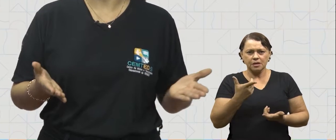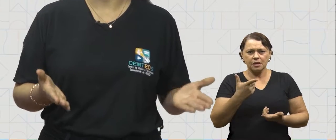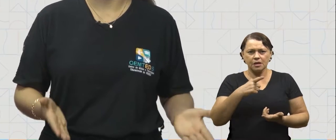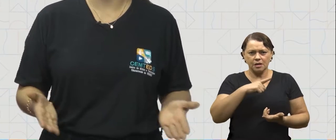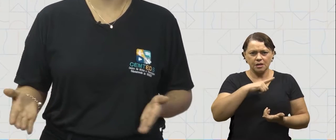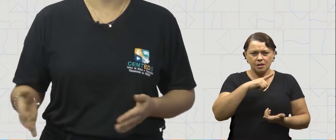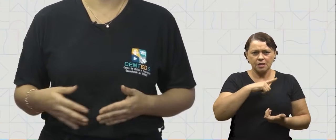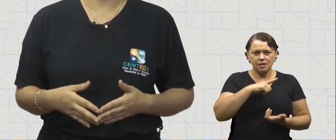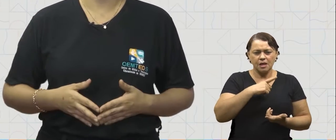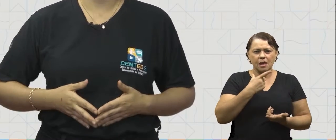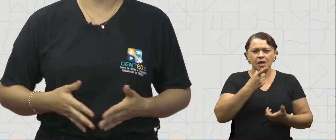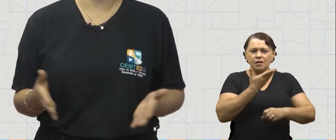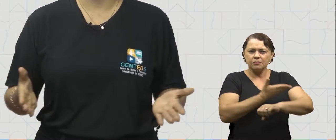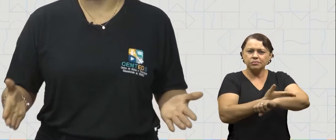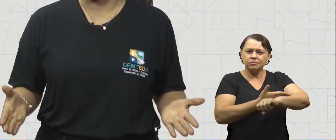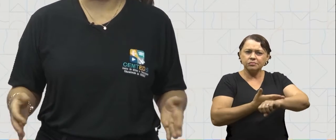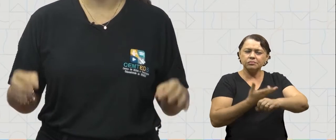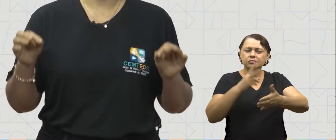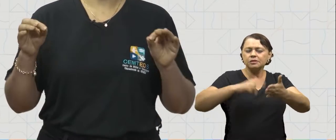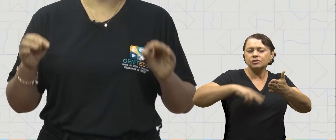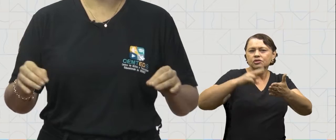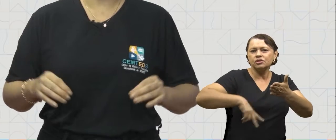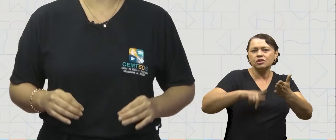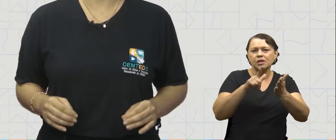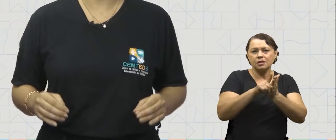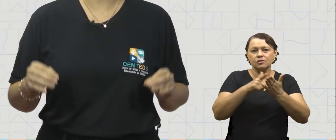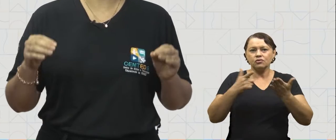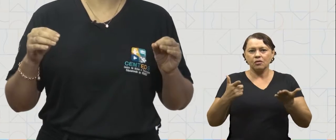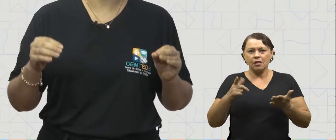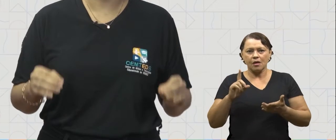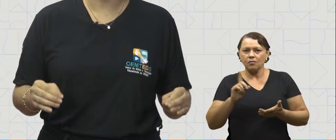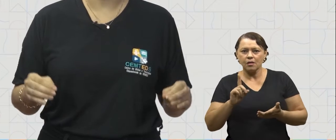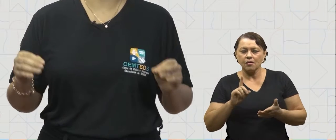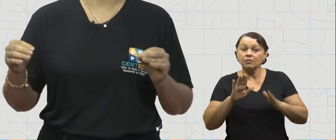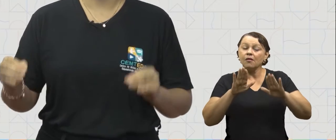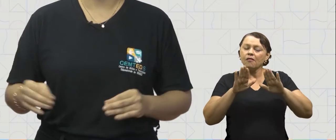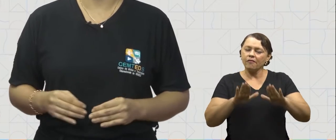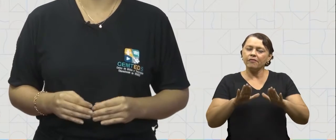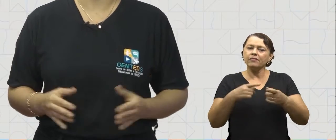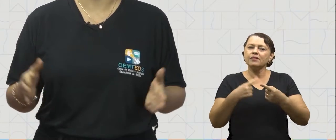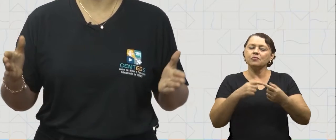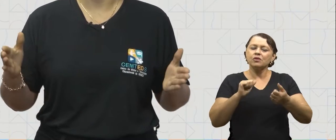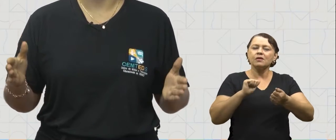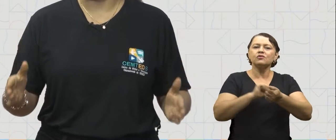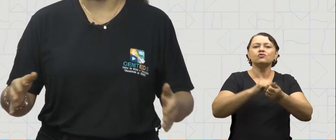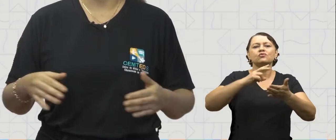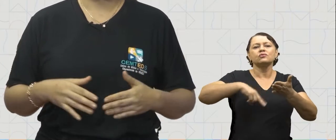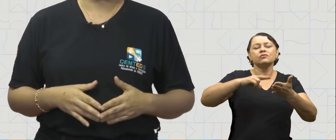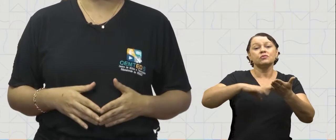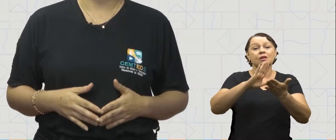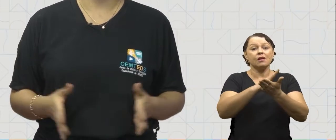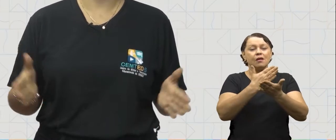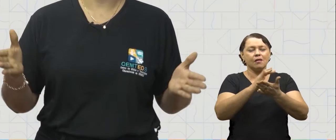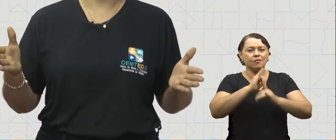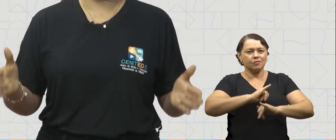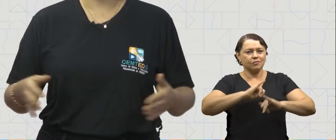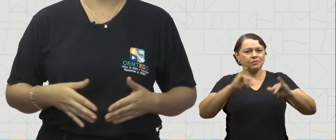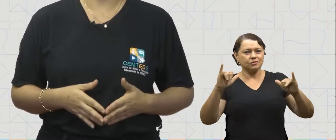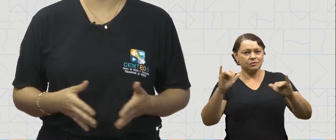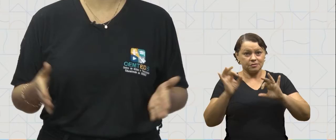ler textos jornalísticos? Não? Fique por aqui que juntos iremos ler algumas